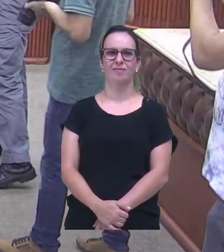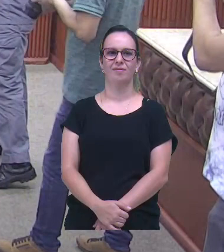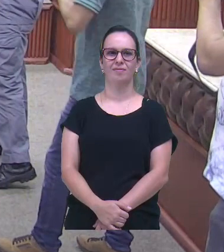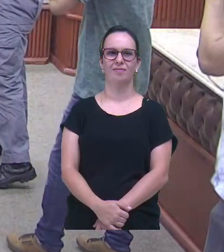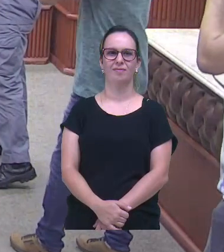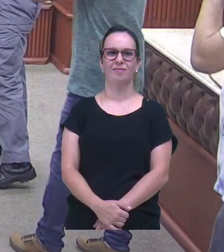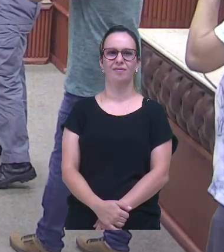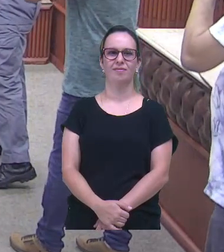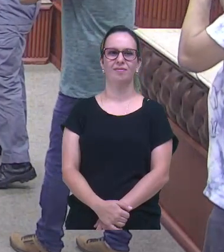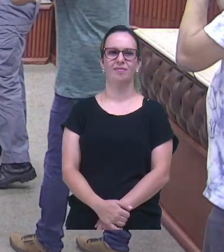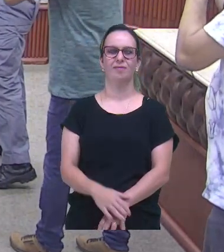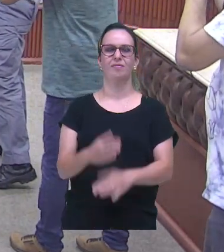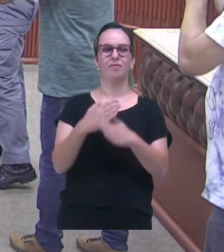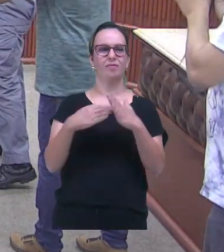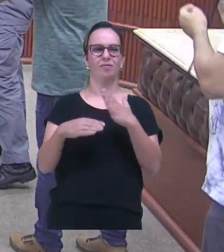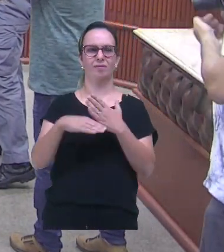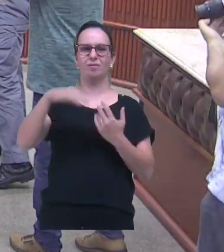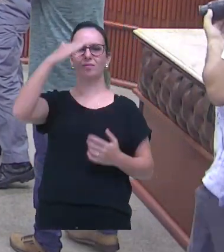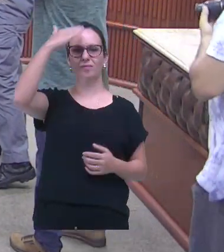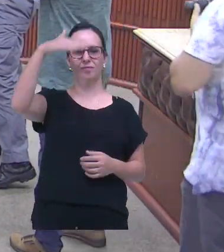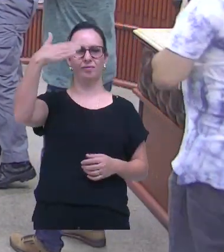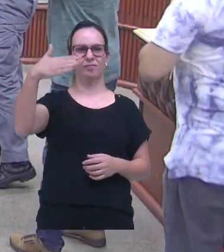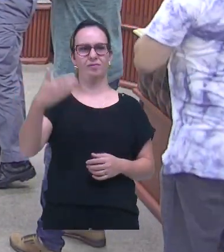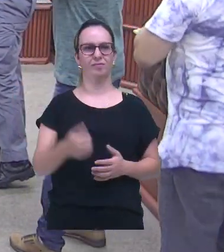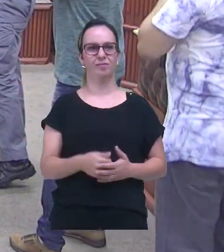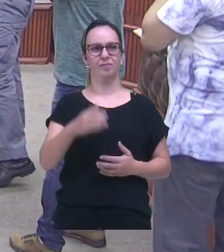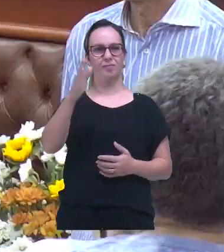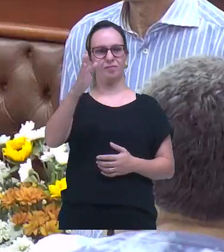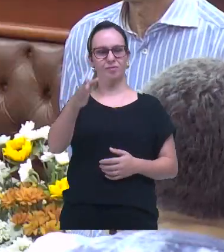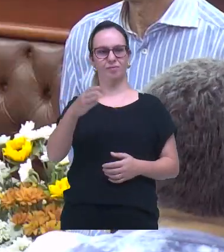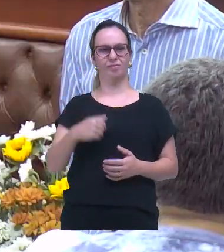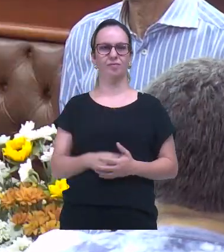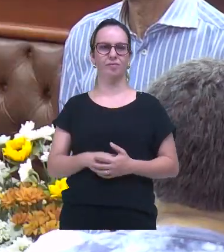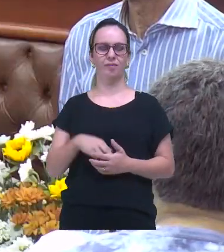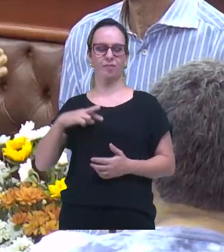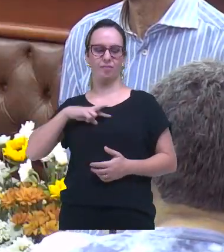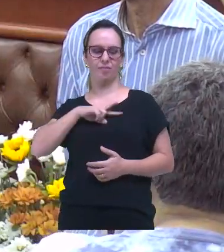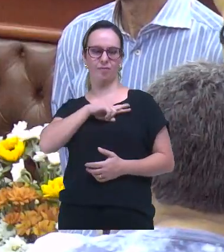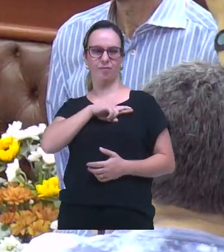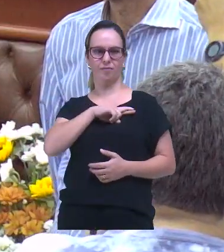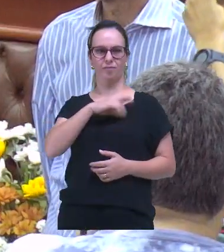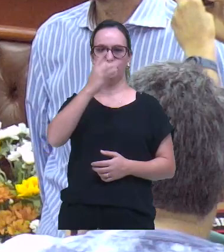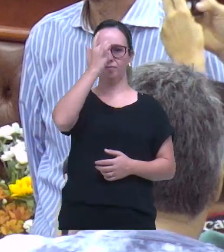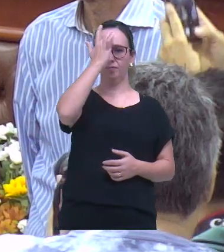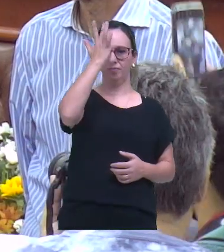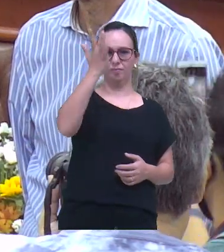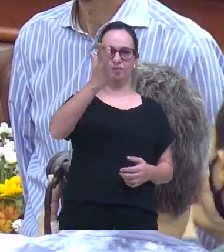Todos os homenageados já estão com o alfinete para facilitar a colocação da medalha.